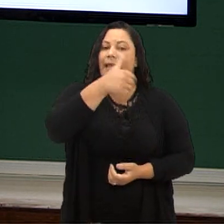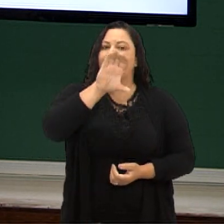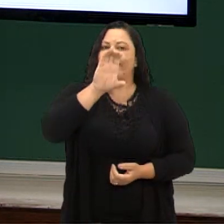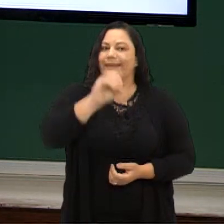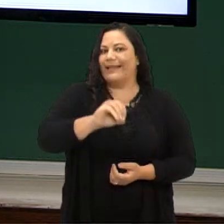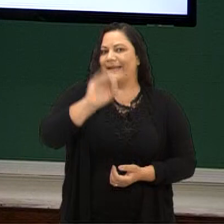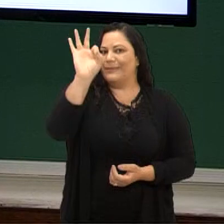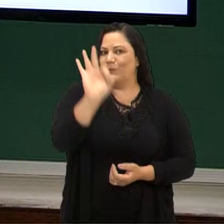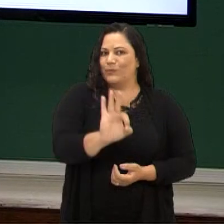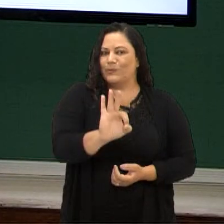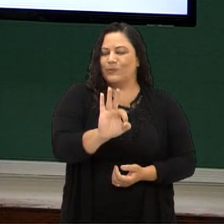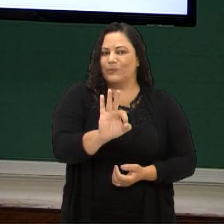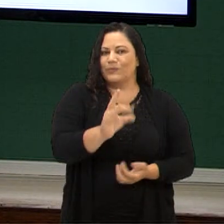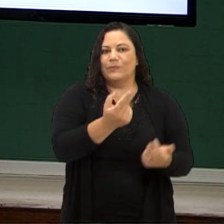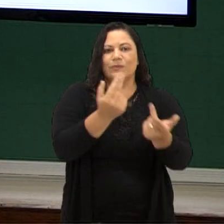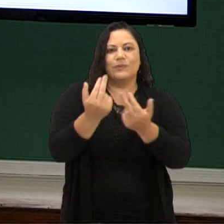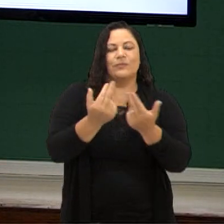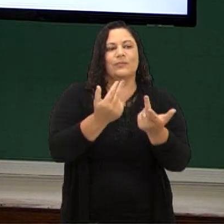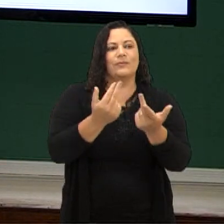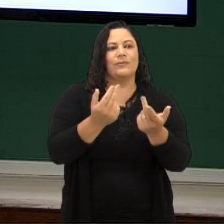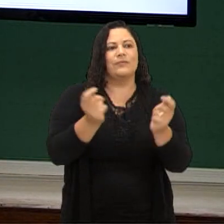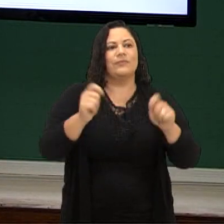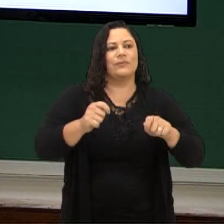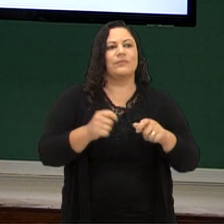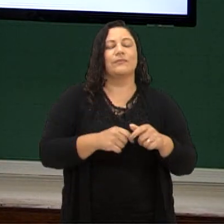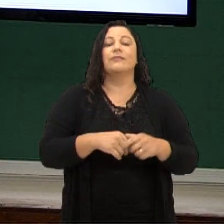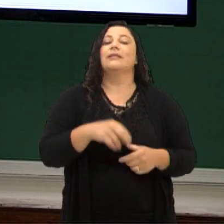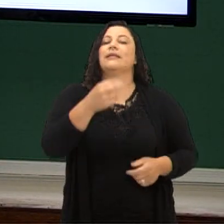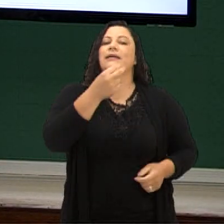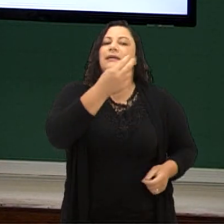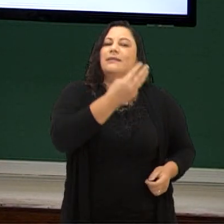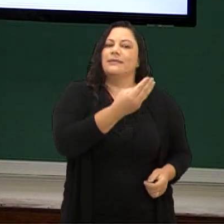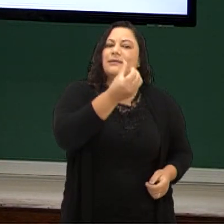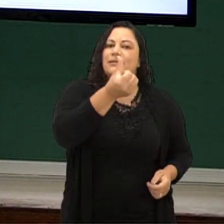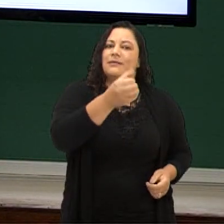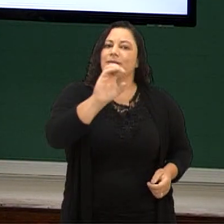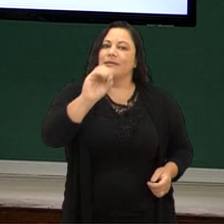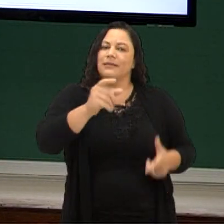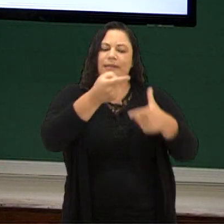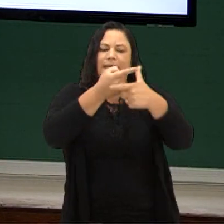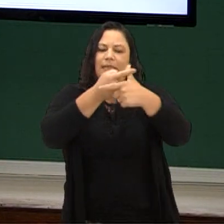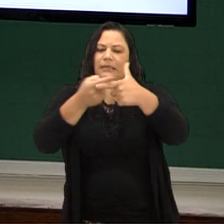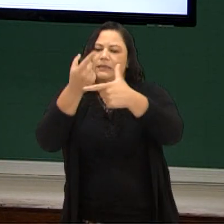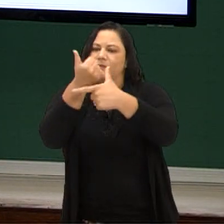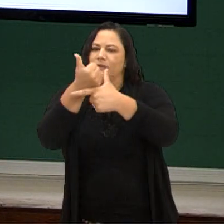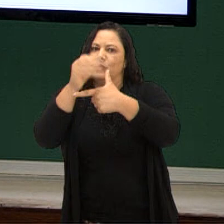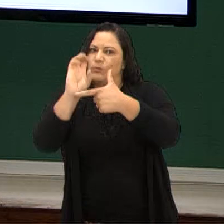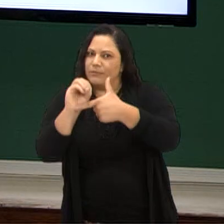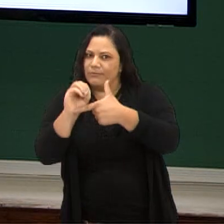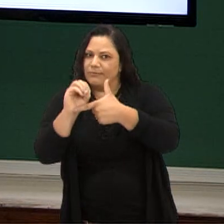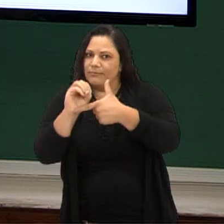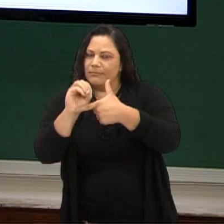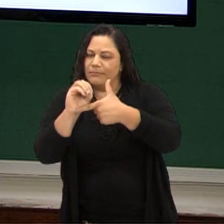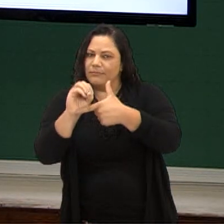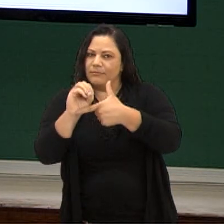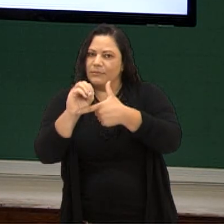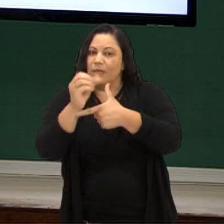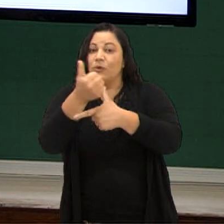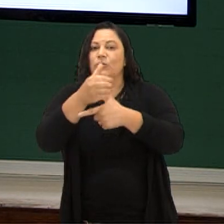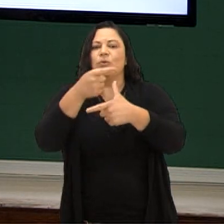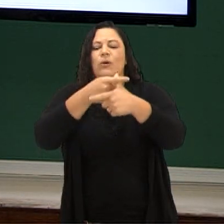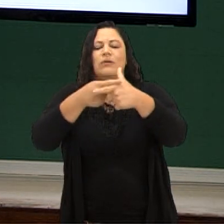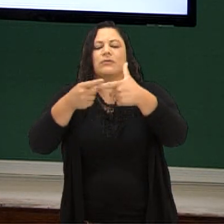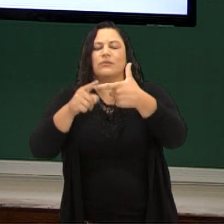equivale a 10ª parte de 100. Então, como que eu faço? 360 divididos por 10. Quando eu faço essa divisão,